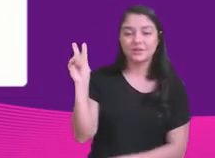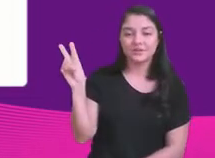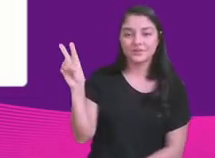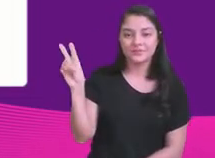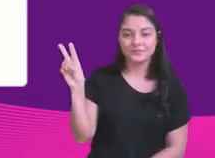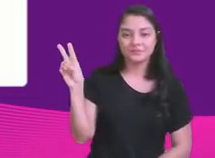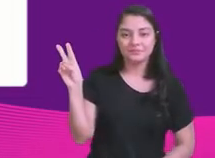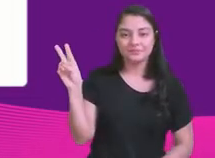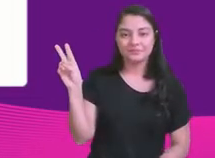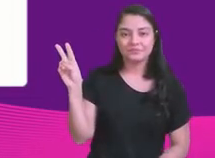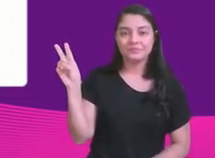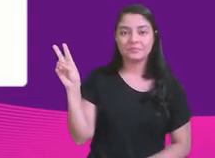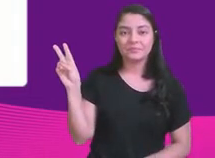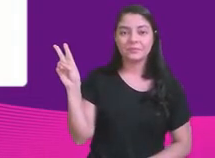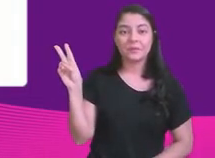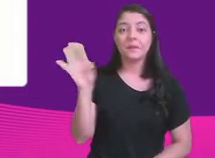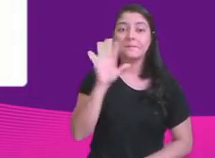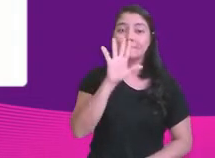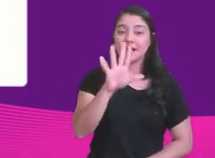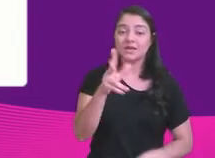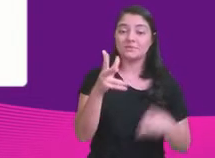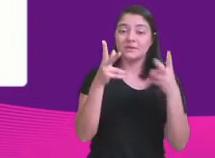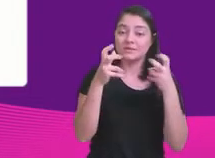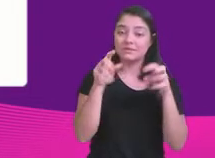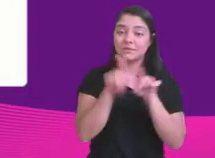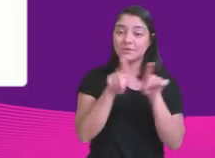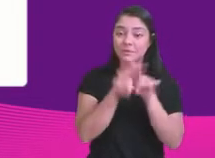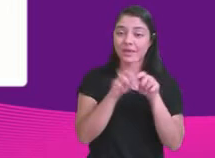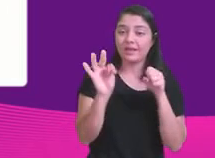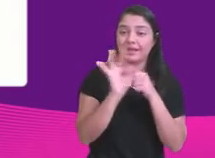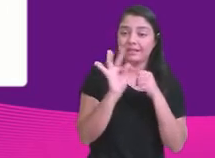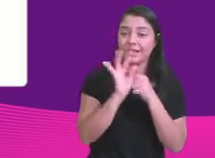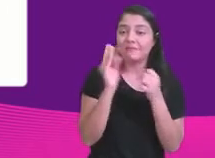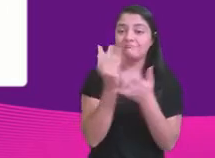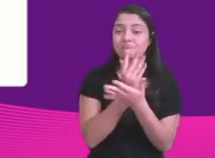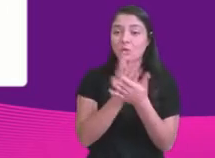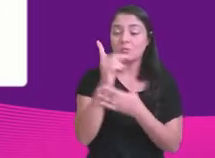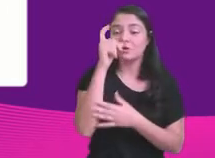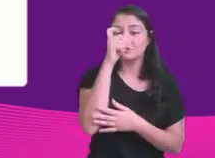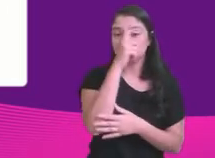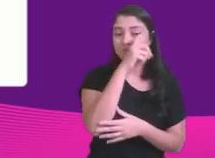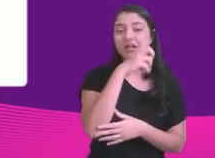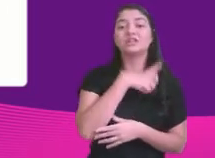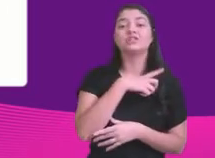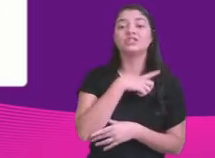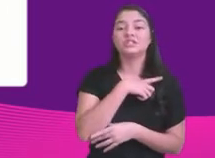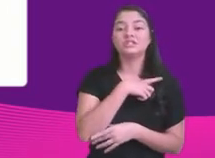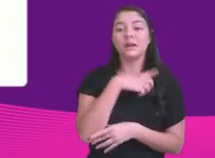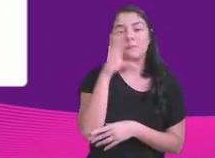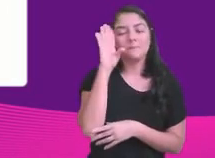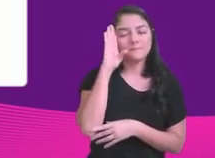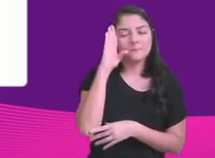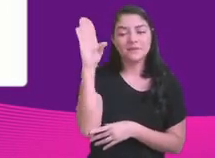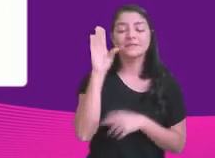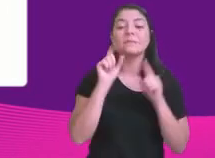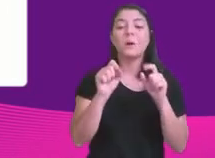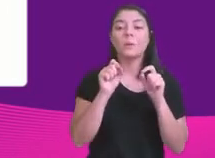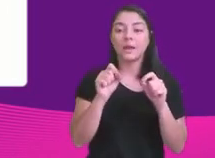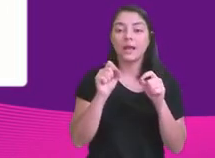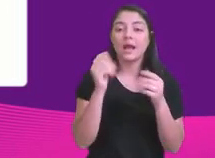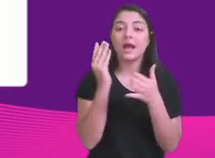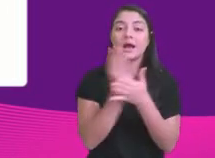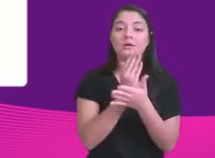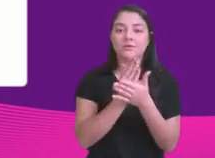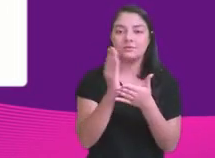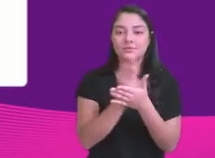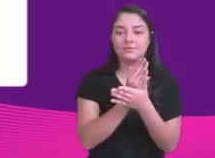tinha algumas dificuldades, principalmente a manutenção dos planos embriológicos, porque quando